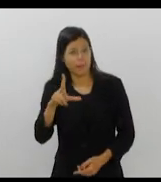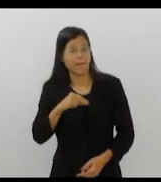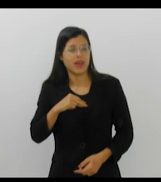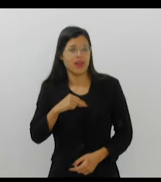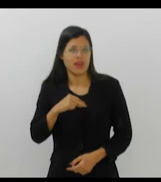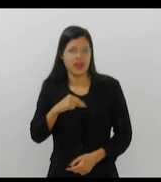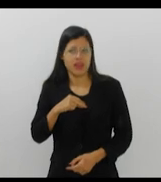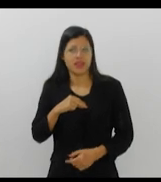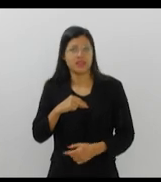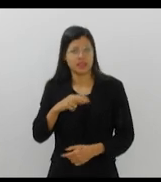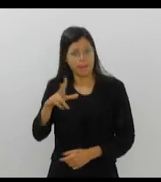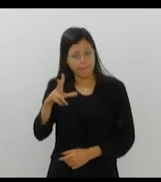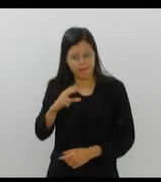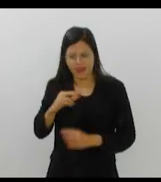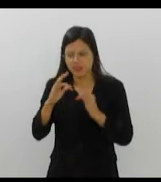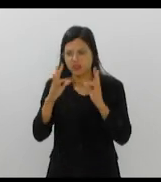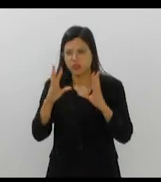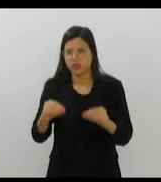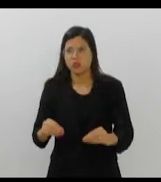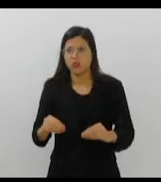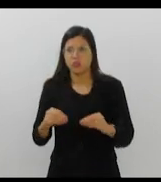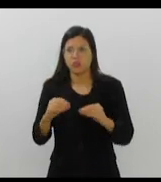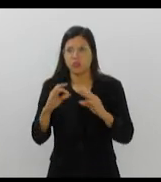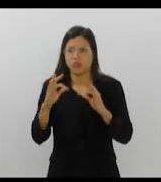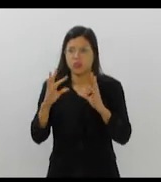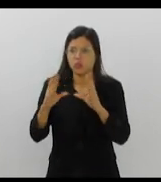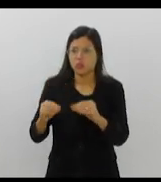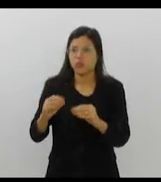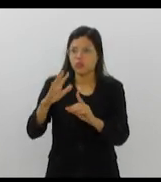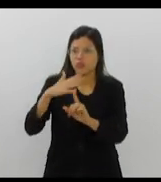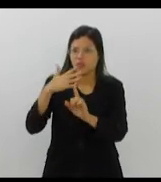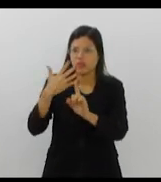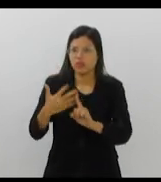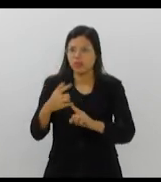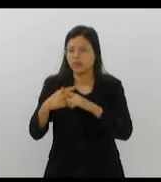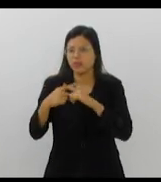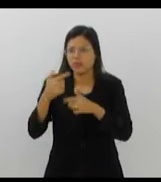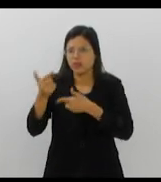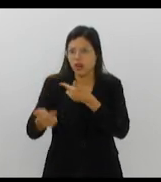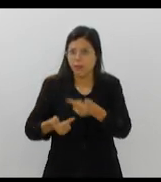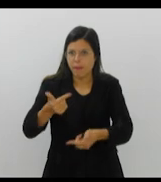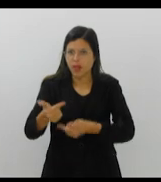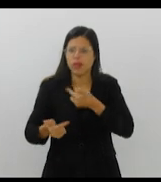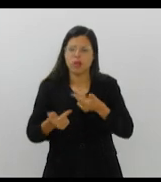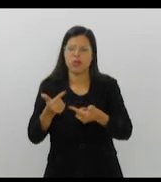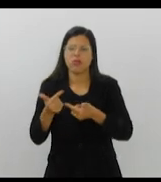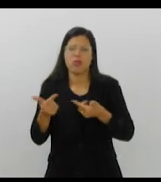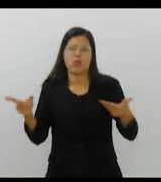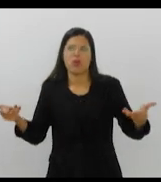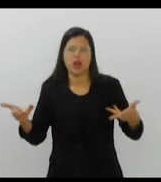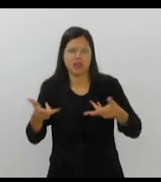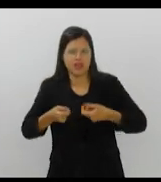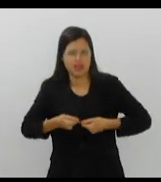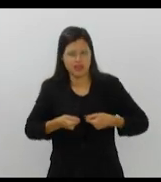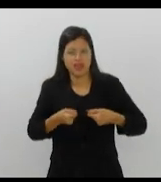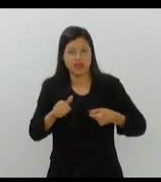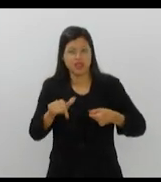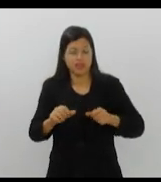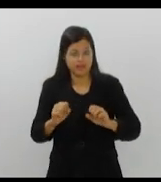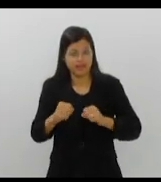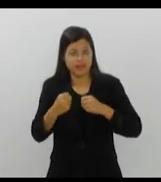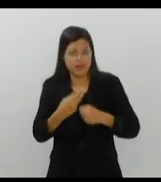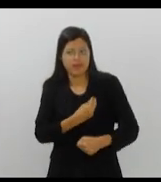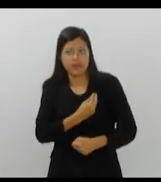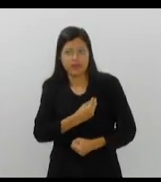isso. Você merece isso tudo. Todas as honrarias porque você trabalhou muito e com muita maestria, dedicando a sua própria vida a